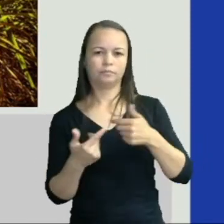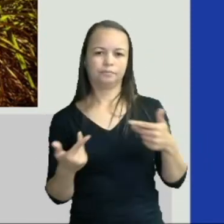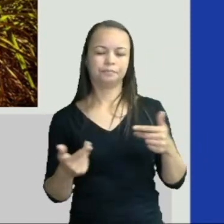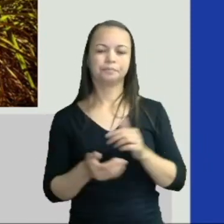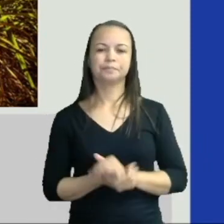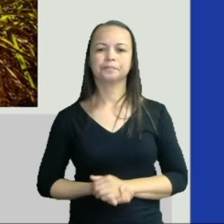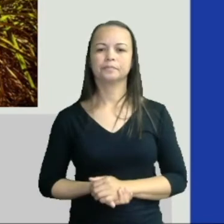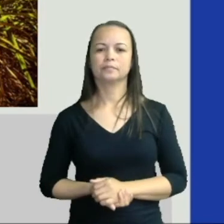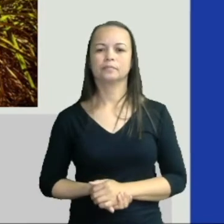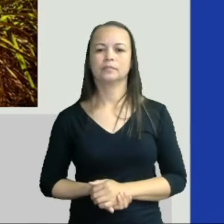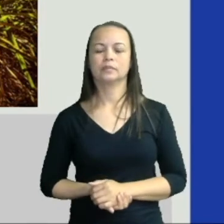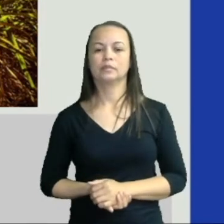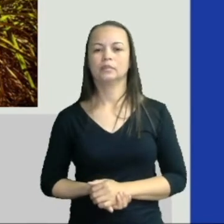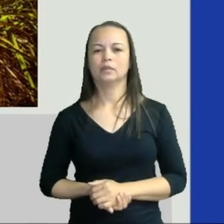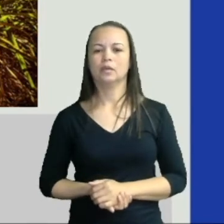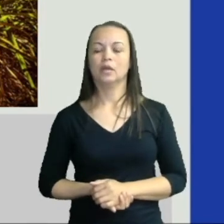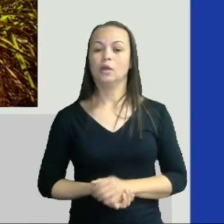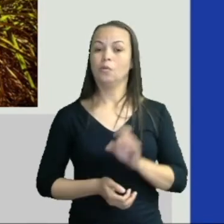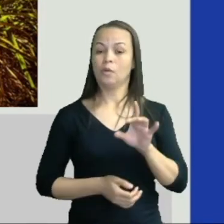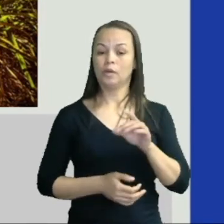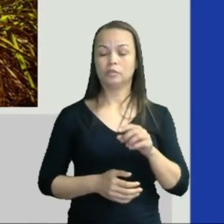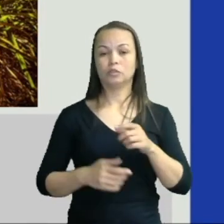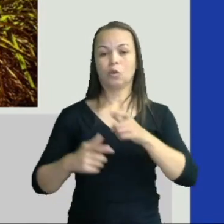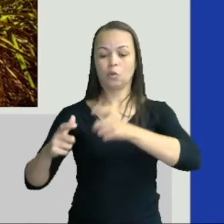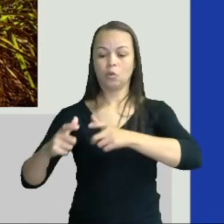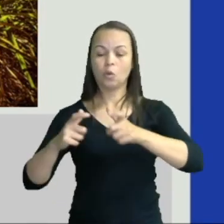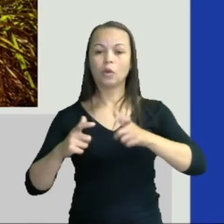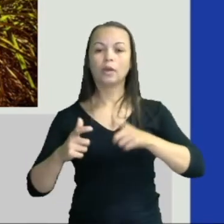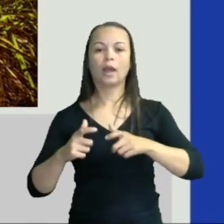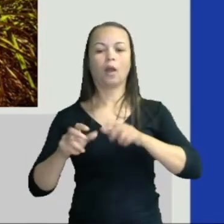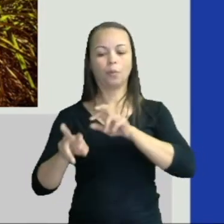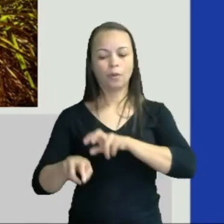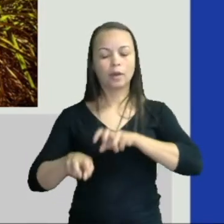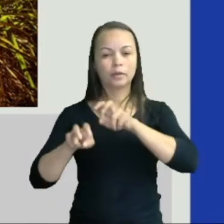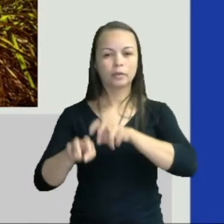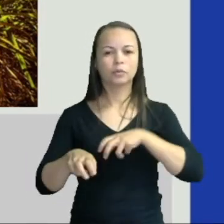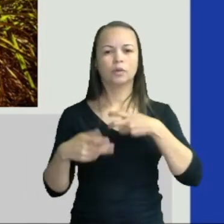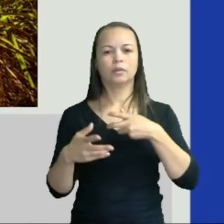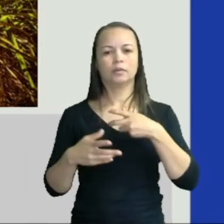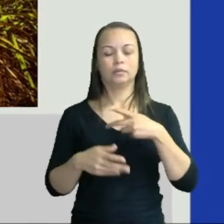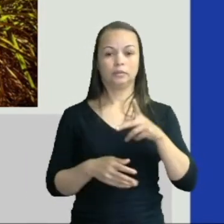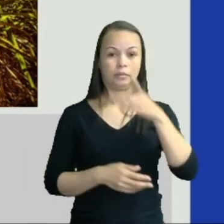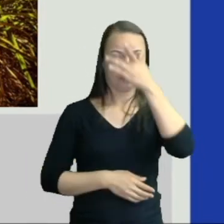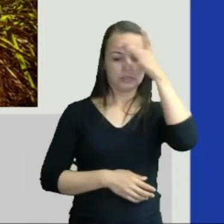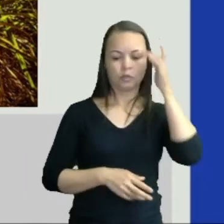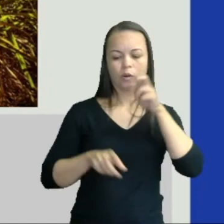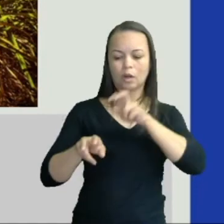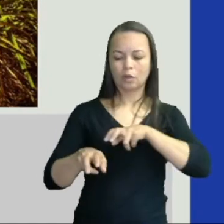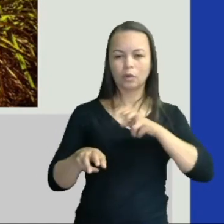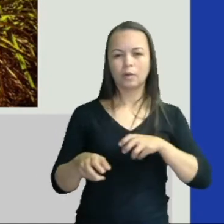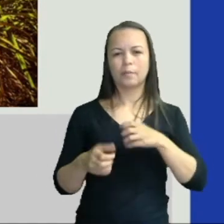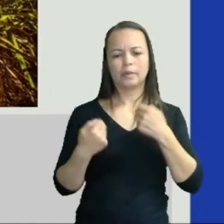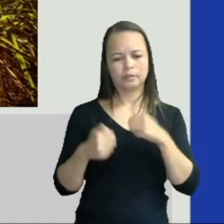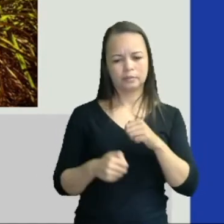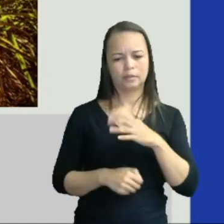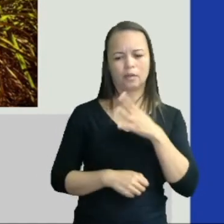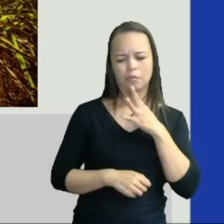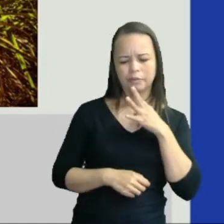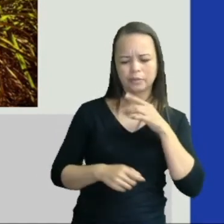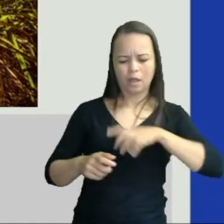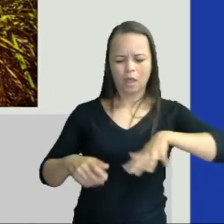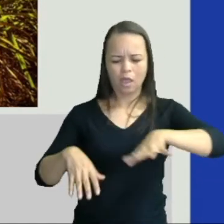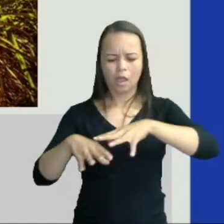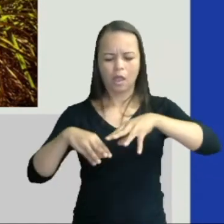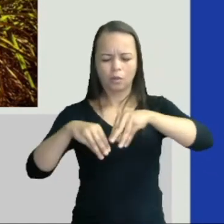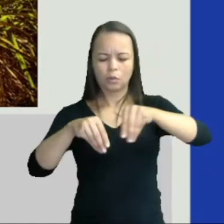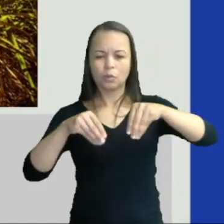E em uma só propriedade agrícola, pois isso, o agricultor precisa conhecer os solos de sua lavoura, o